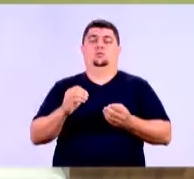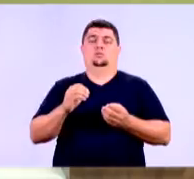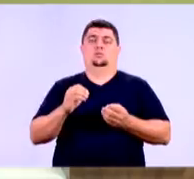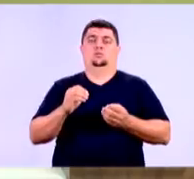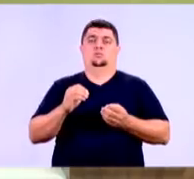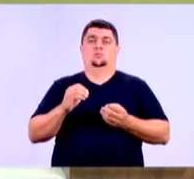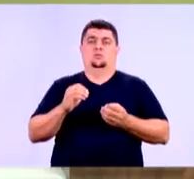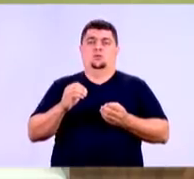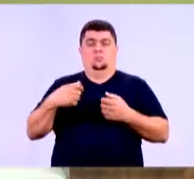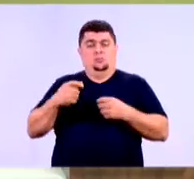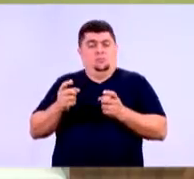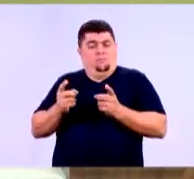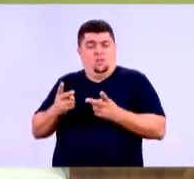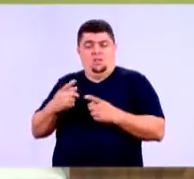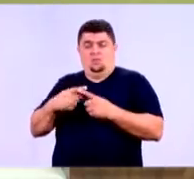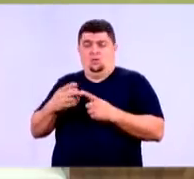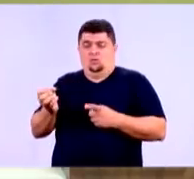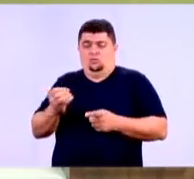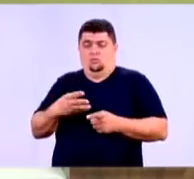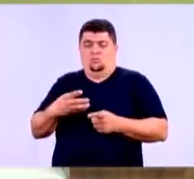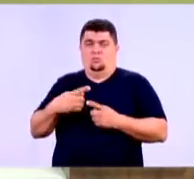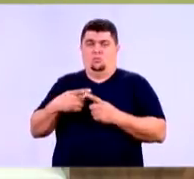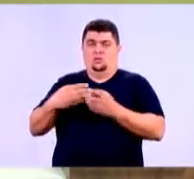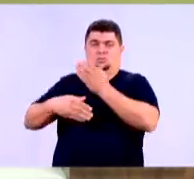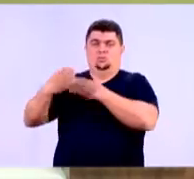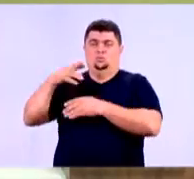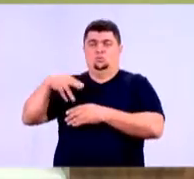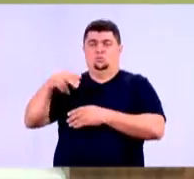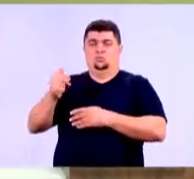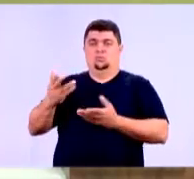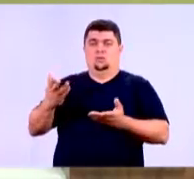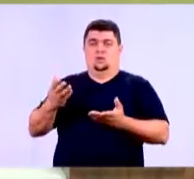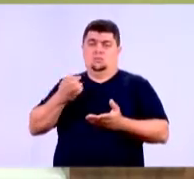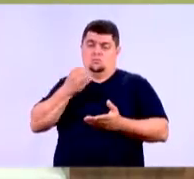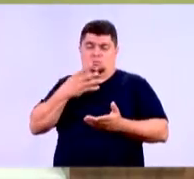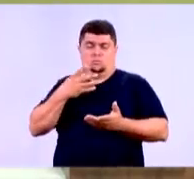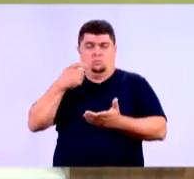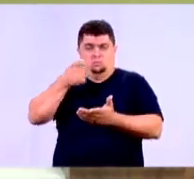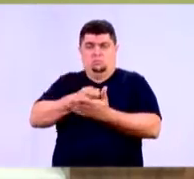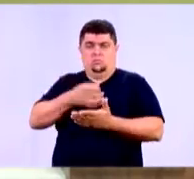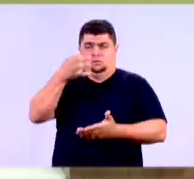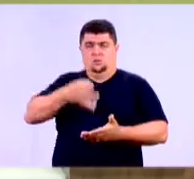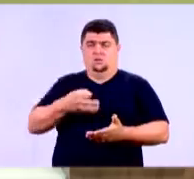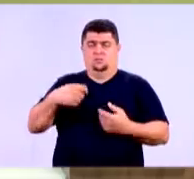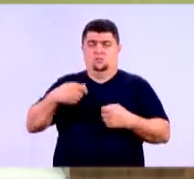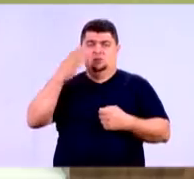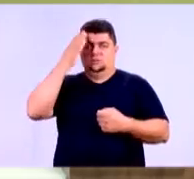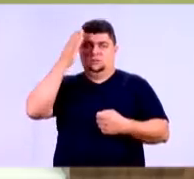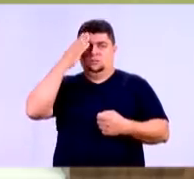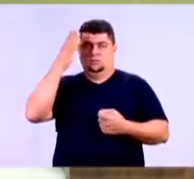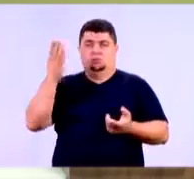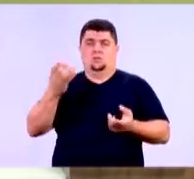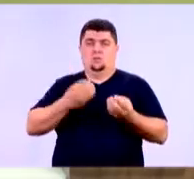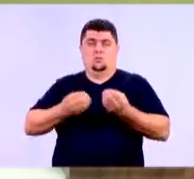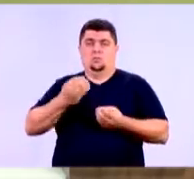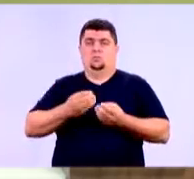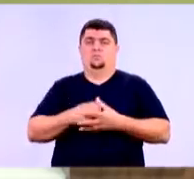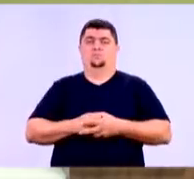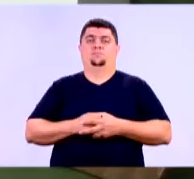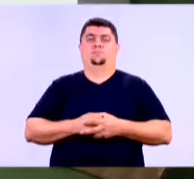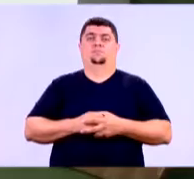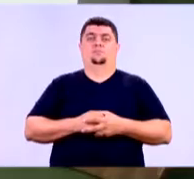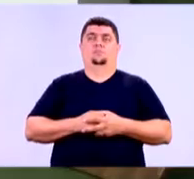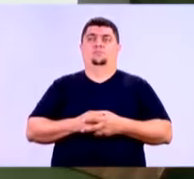vai deixar de vender para essa pessoa só porque ela não tem histórico. Às vezes ela é uma excelente pagadora, então você tem que ter alguma forma de tratar essa situação.